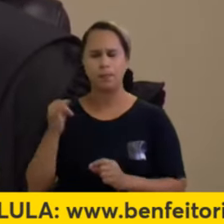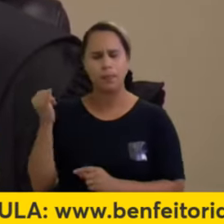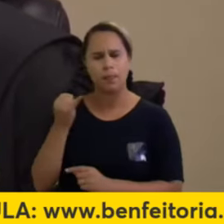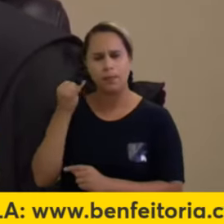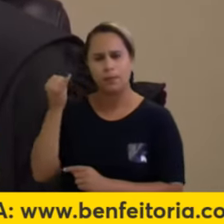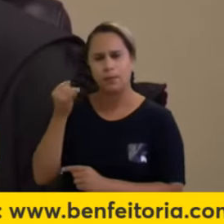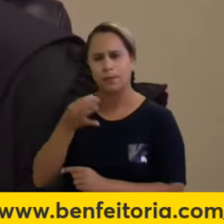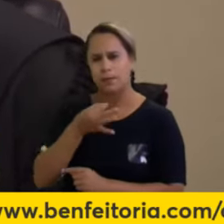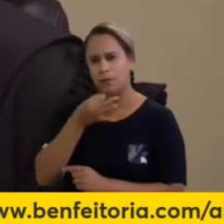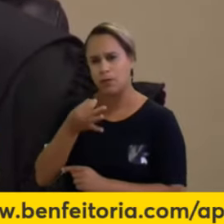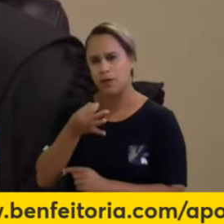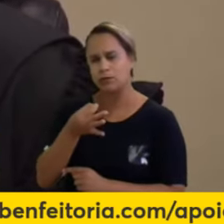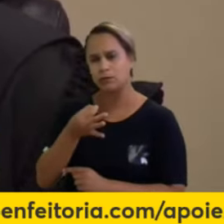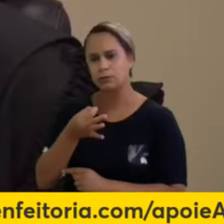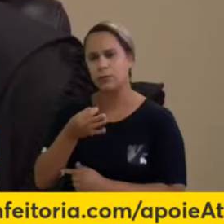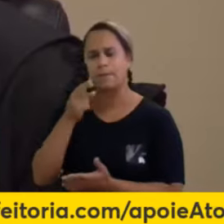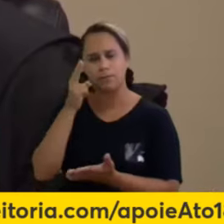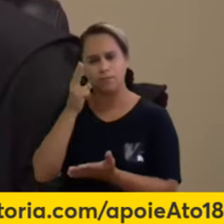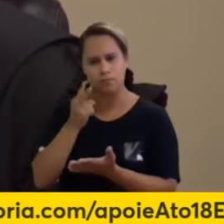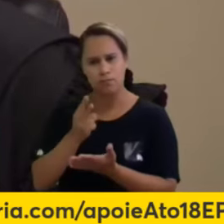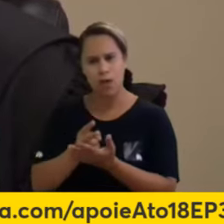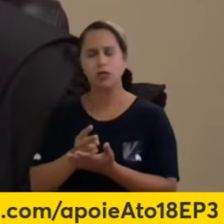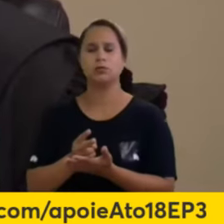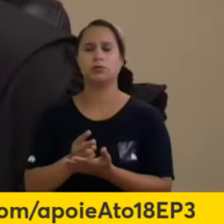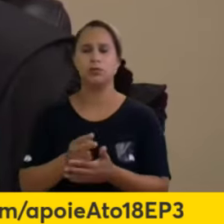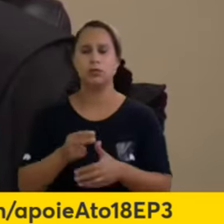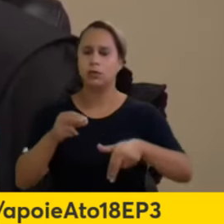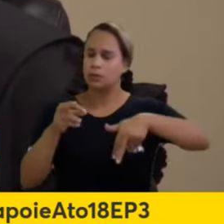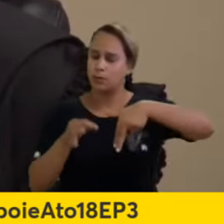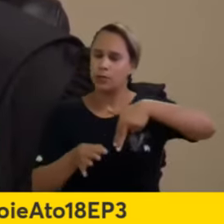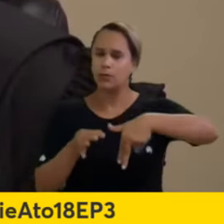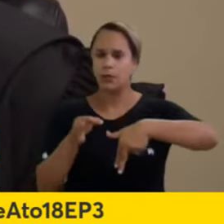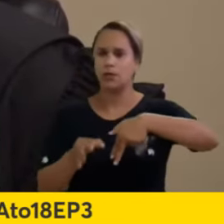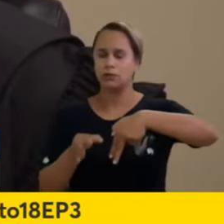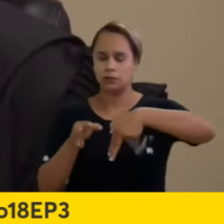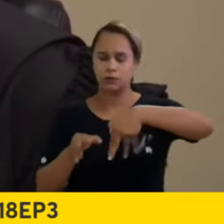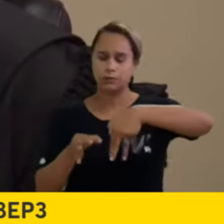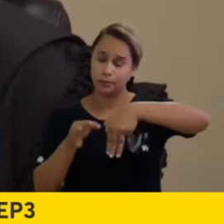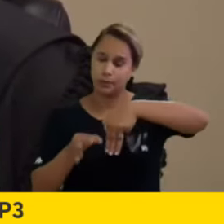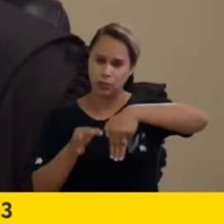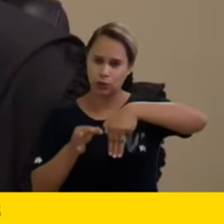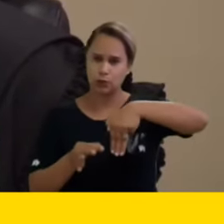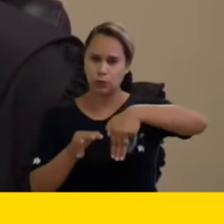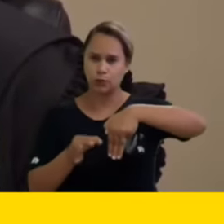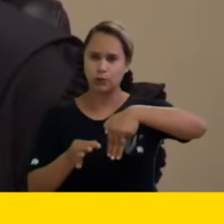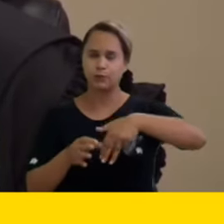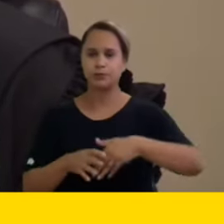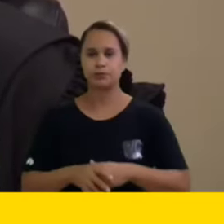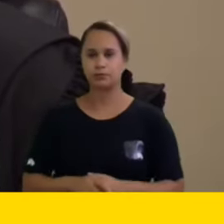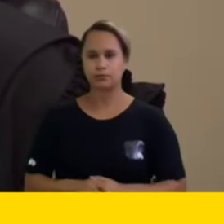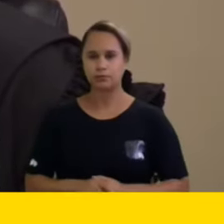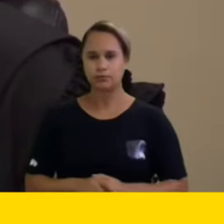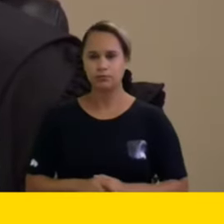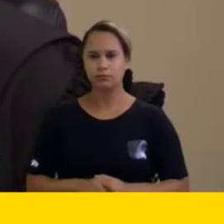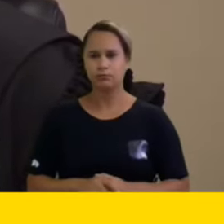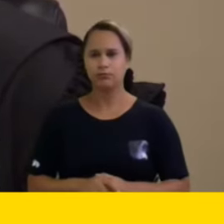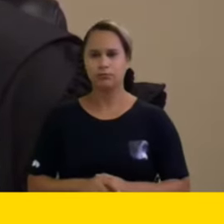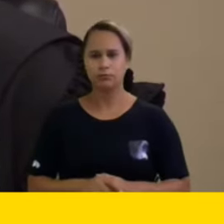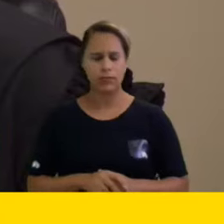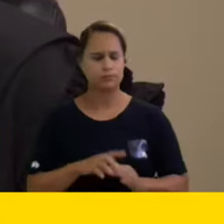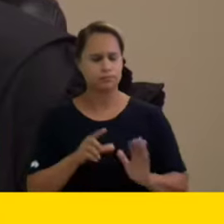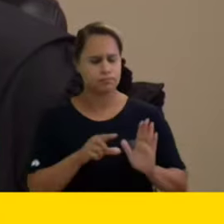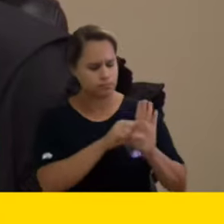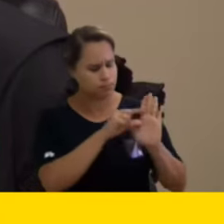do mesmo Ministro ao apreciar a uição de descumprimento preceito fundamental 144 lá há trecho que considero relevante citar